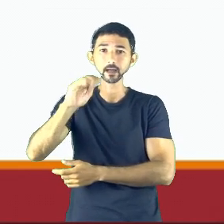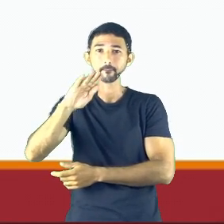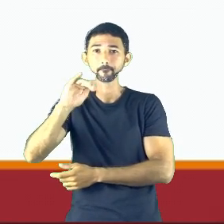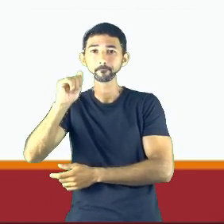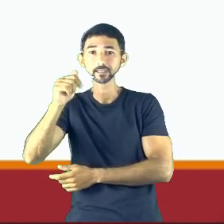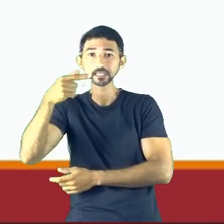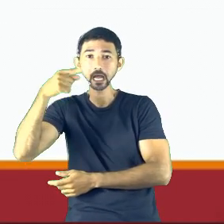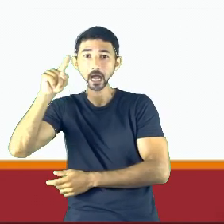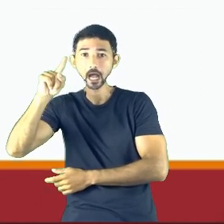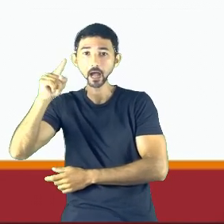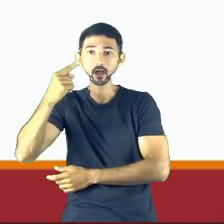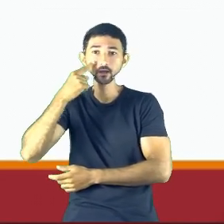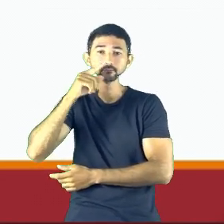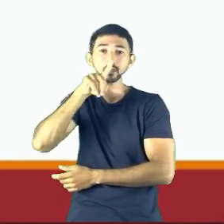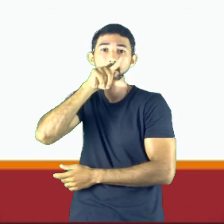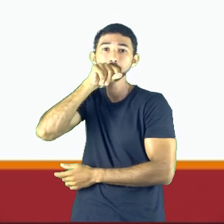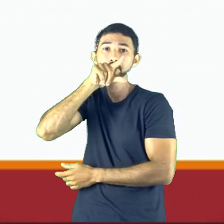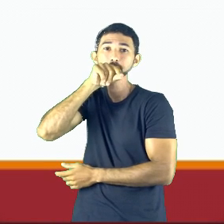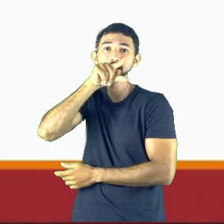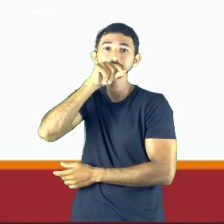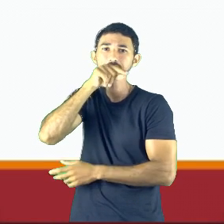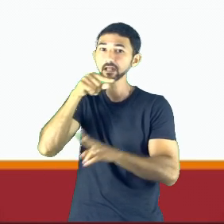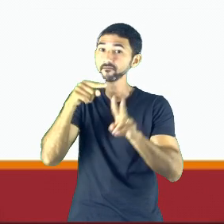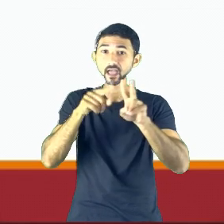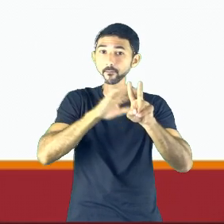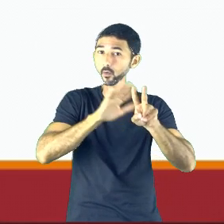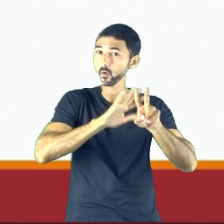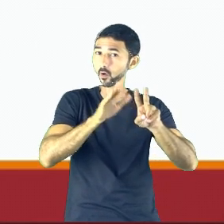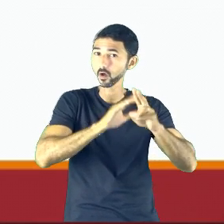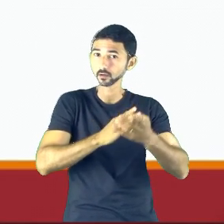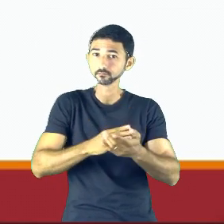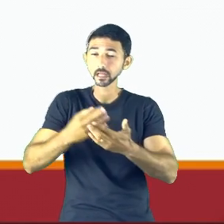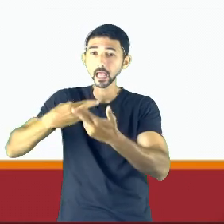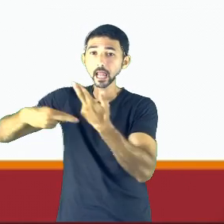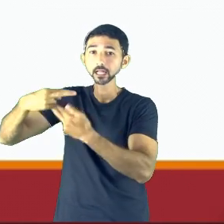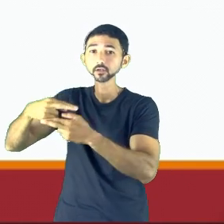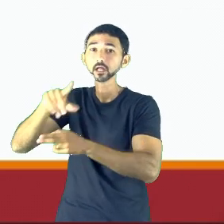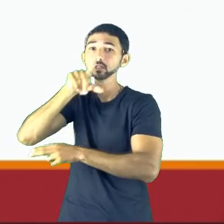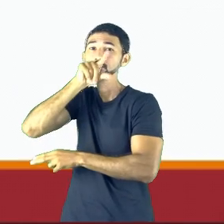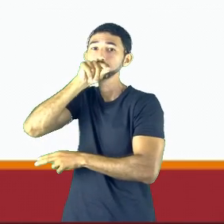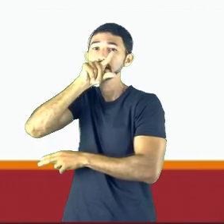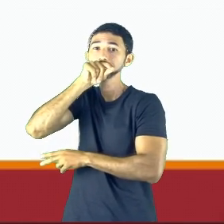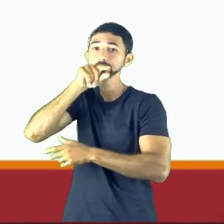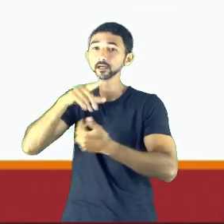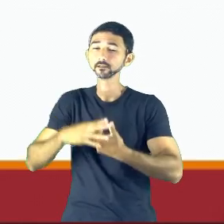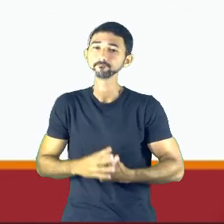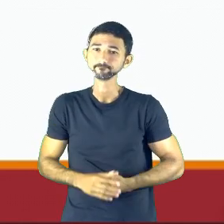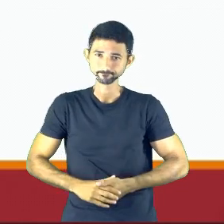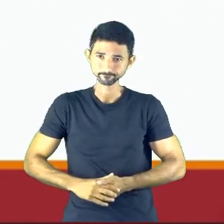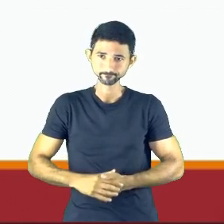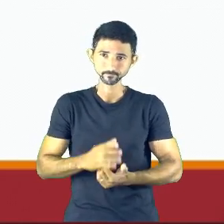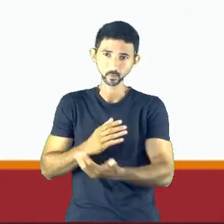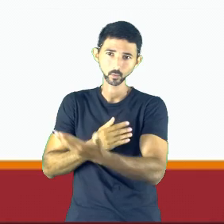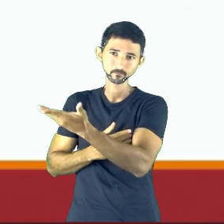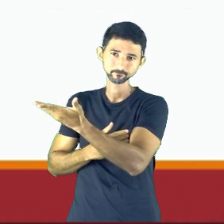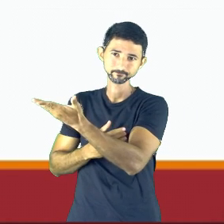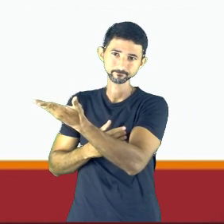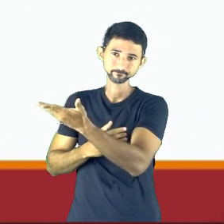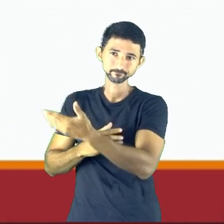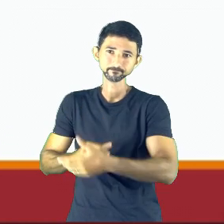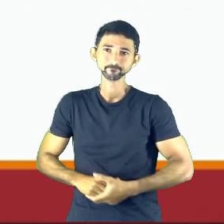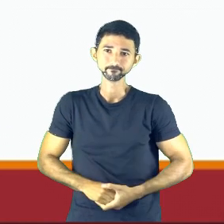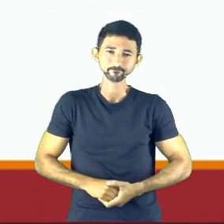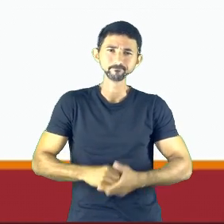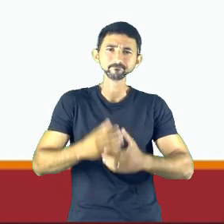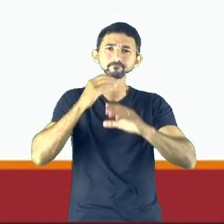sabiá com acento, olha só, ela não é o verbo saber, e sim ela está relacionada a uma ave, né? Essa